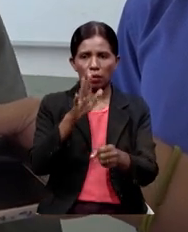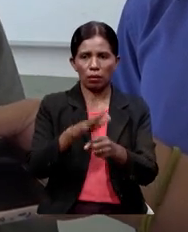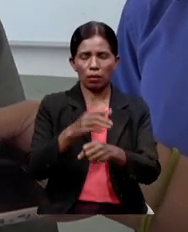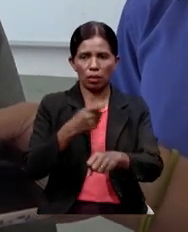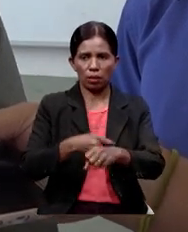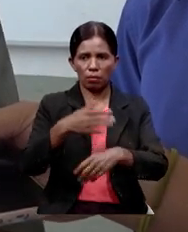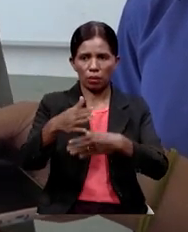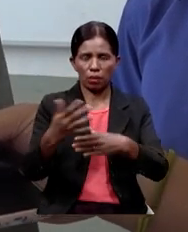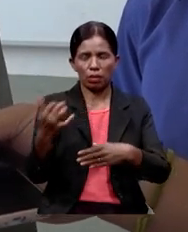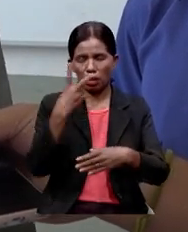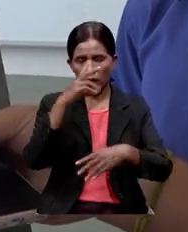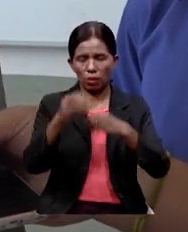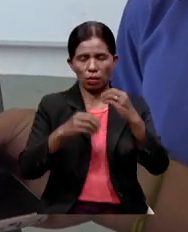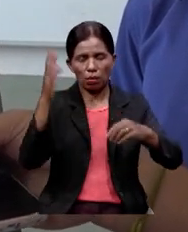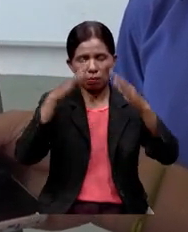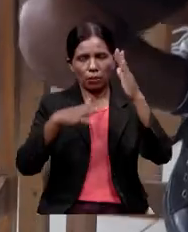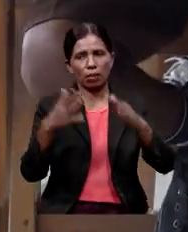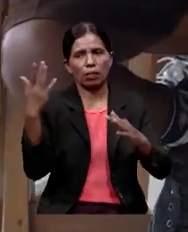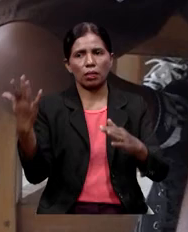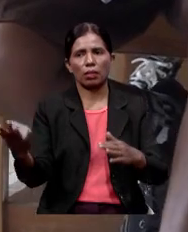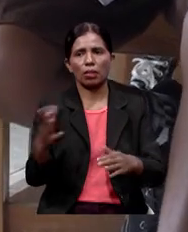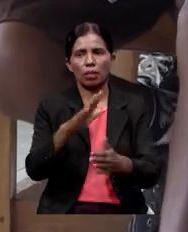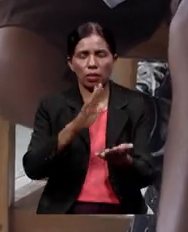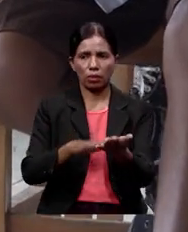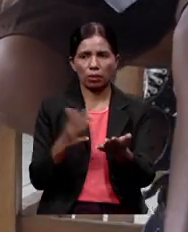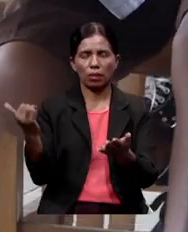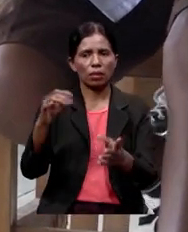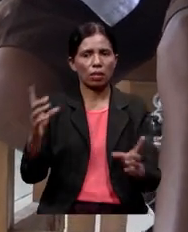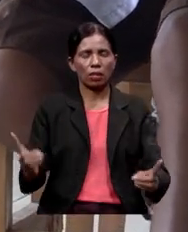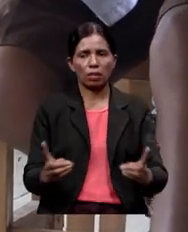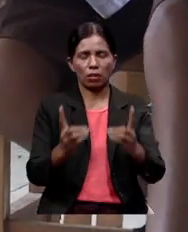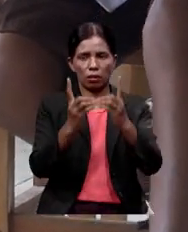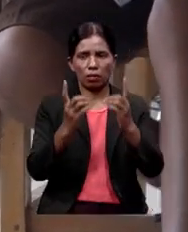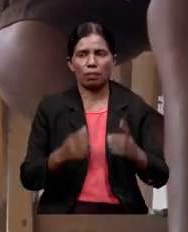tempo badak se resolve problema hirak nebe ma que escola enfrenta.